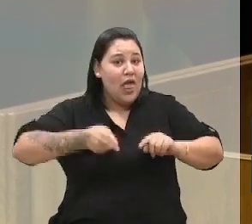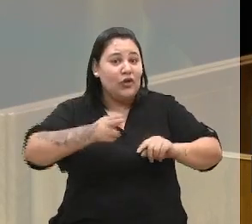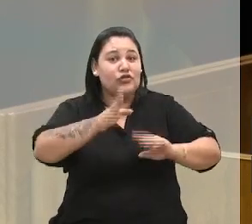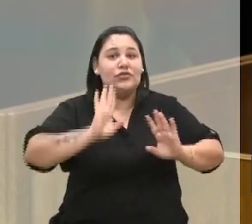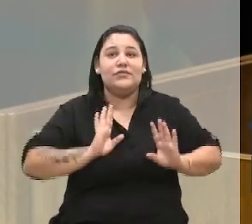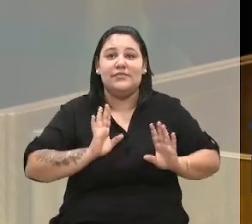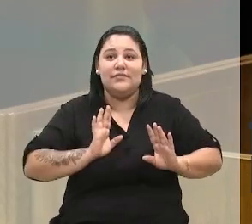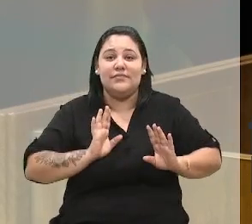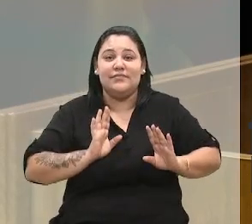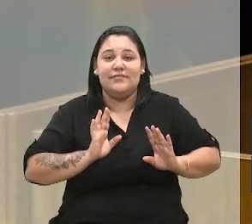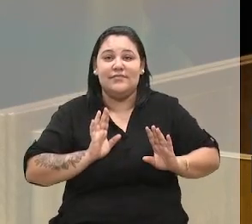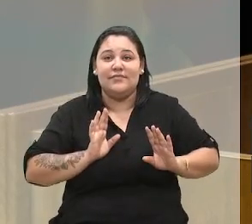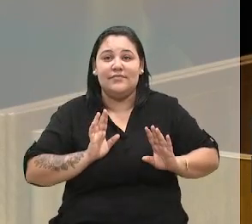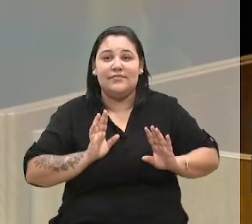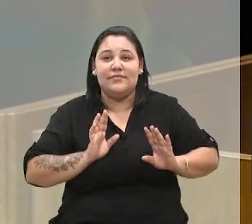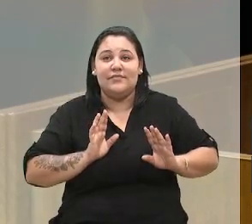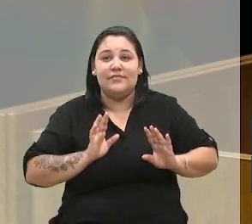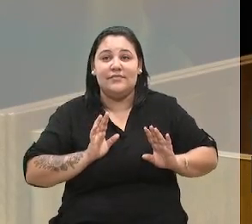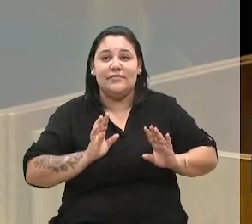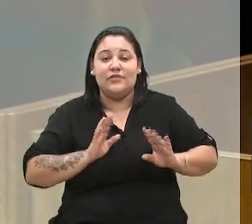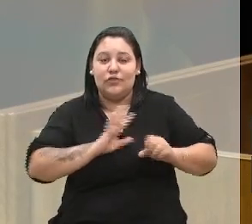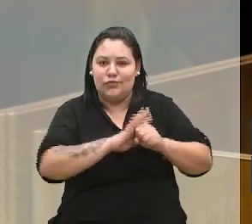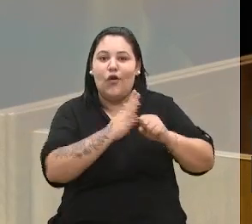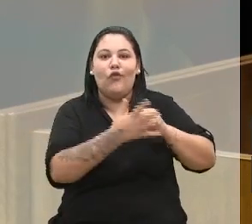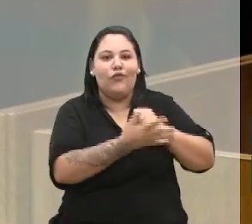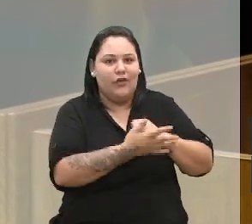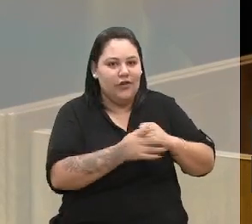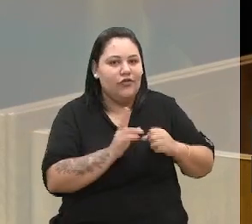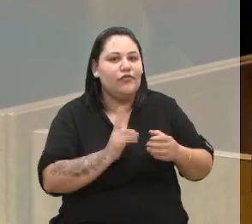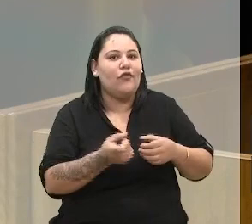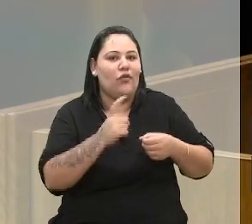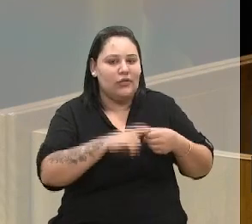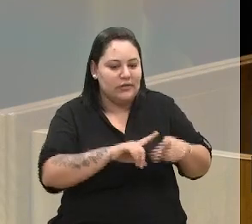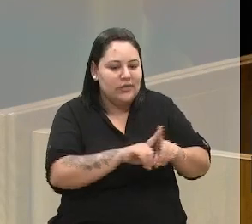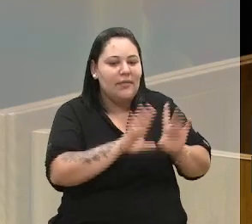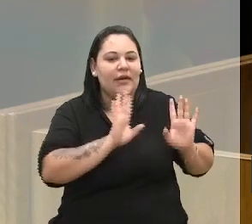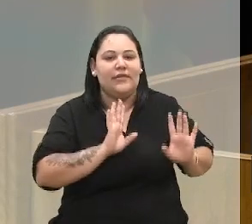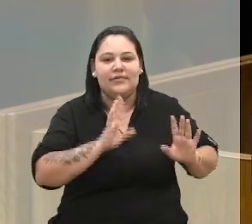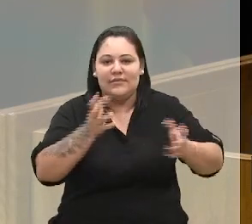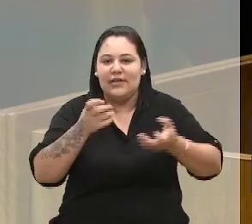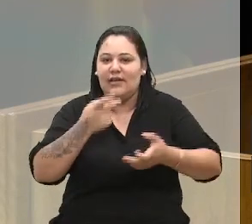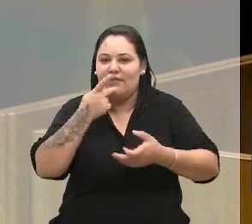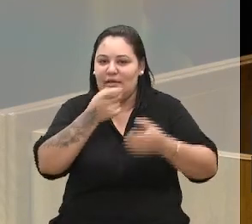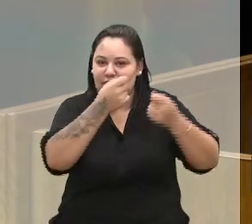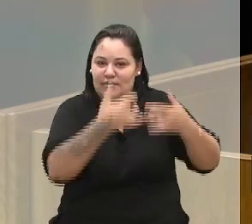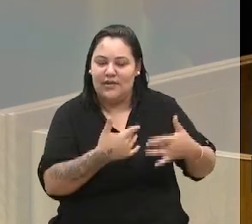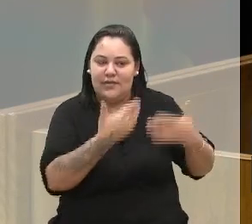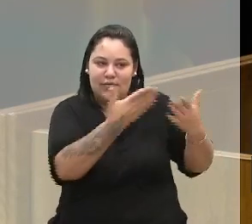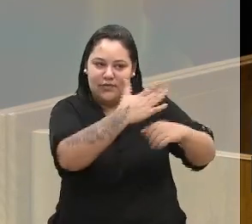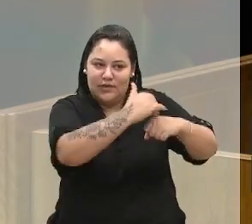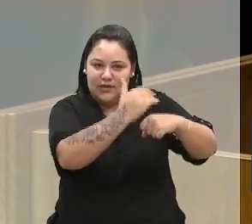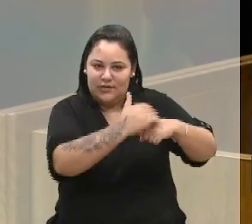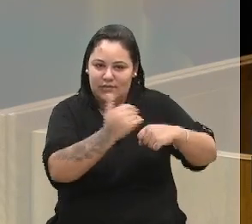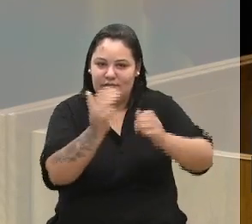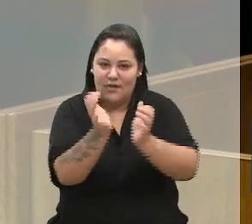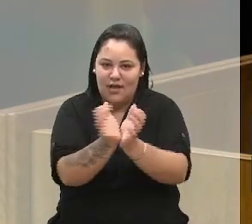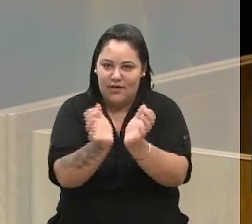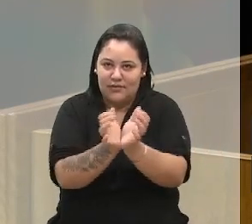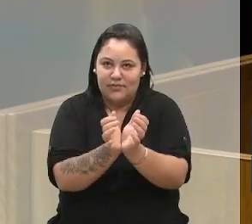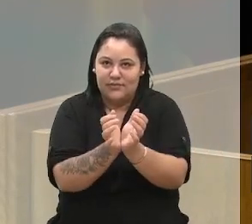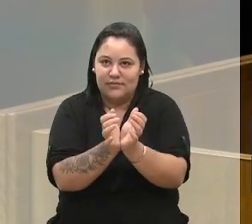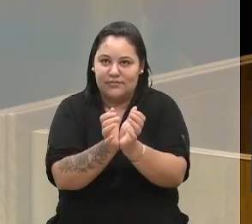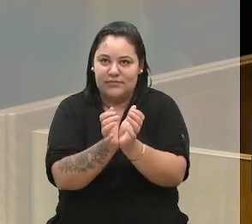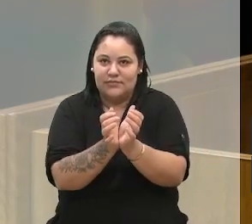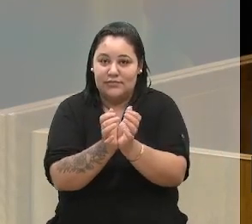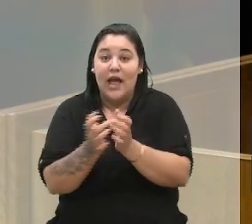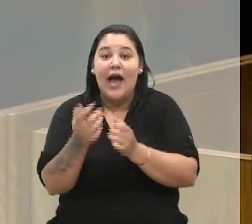voltando. E está voltando. Quero dizer ao nobre colega, está voltando a